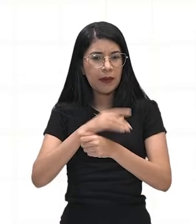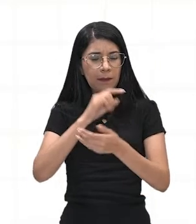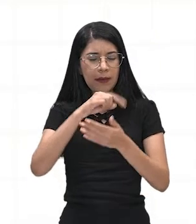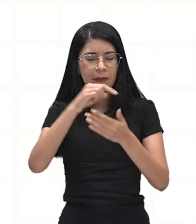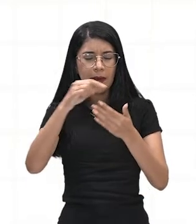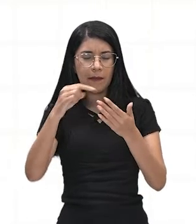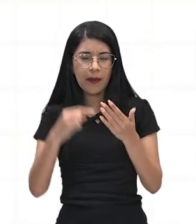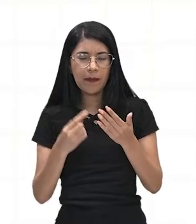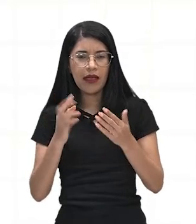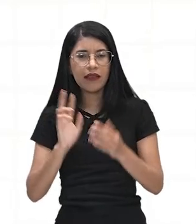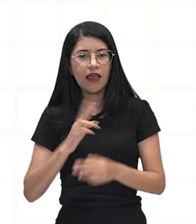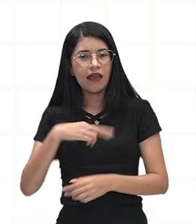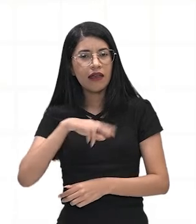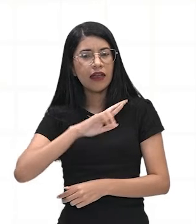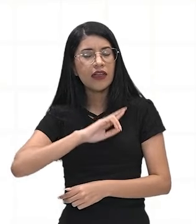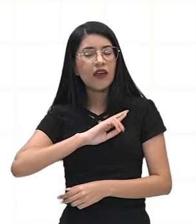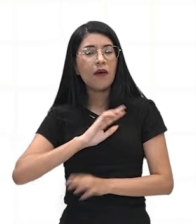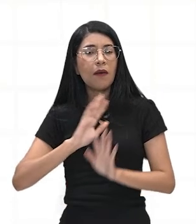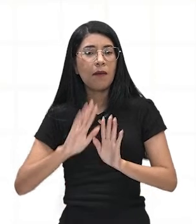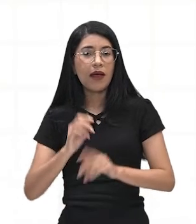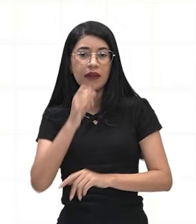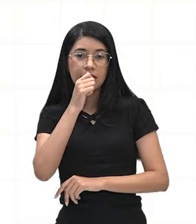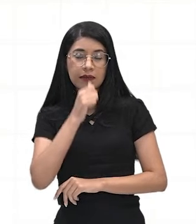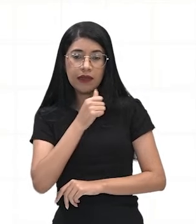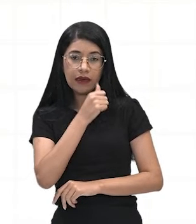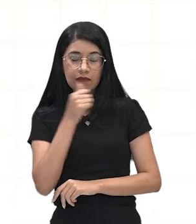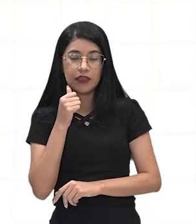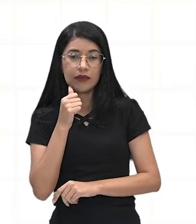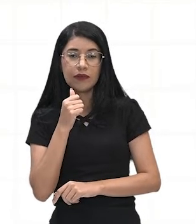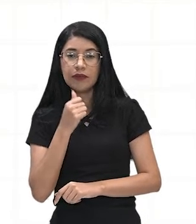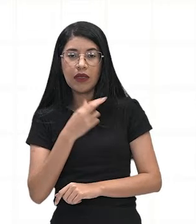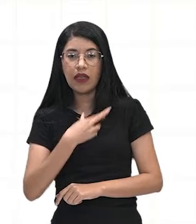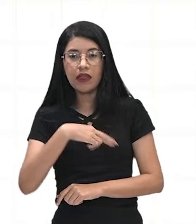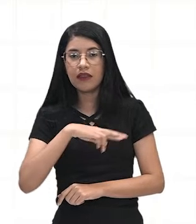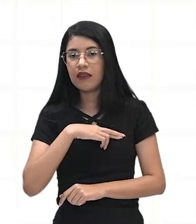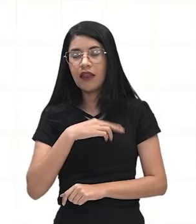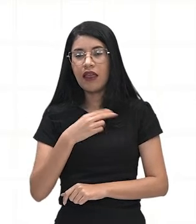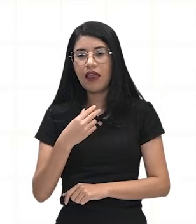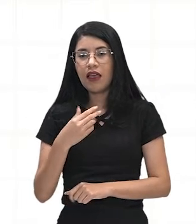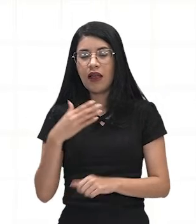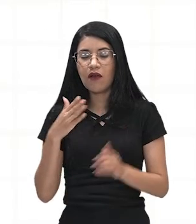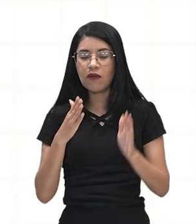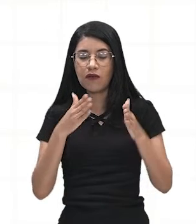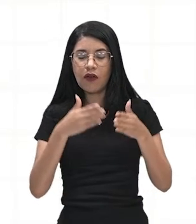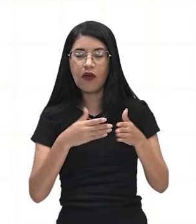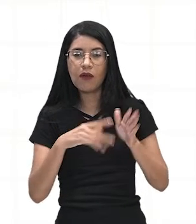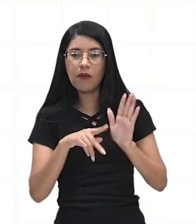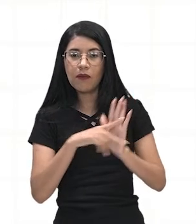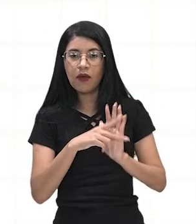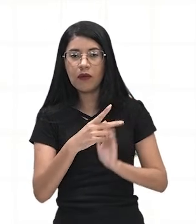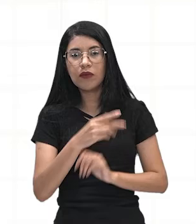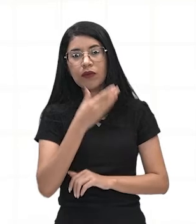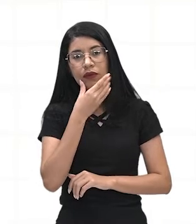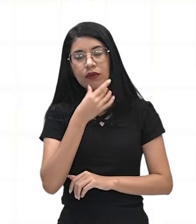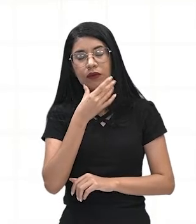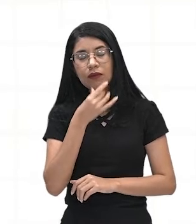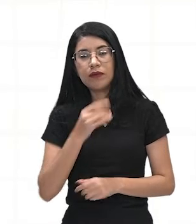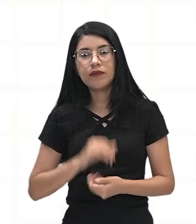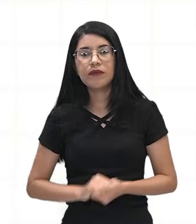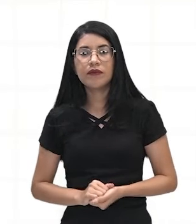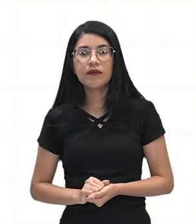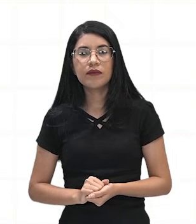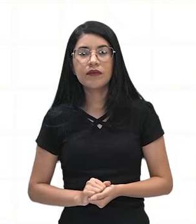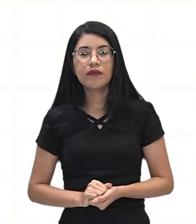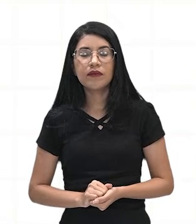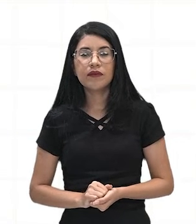religiosas, sacrifícios religiosos, por exemplo, era uma prática reservada aos homens, tá? Além